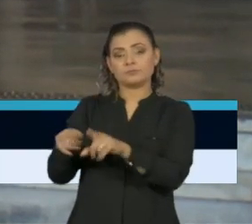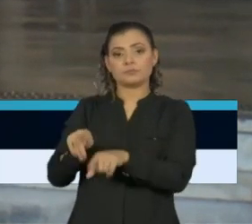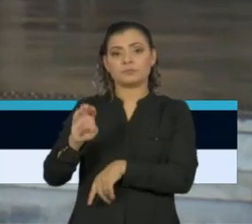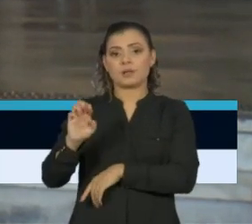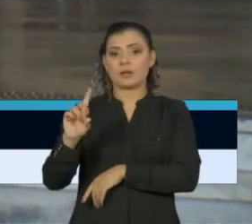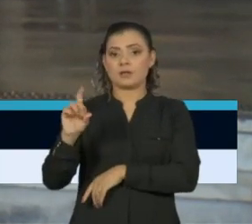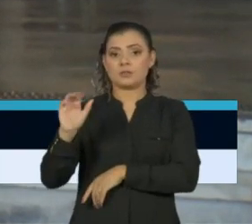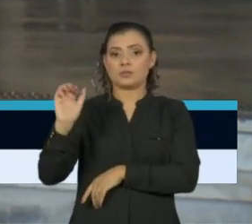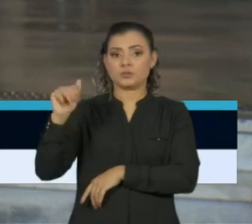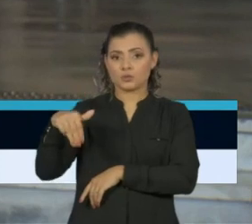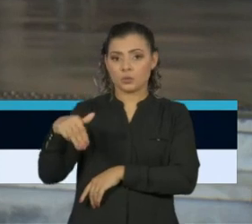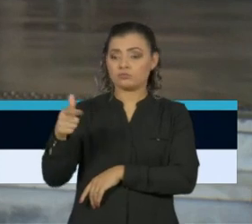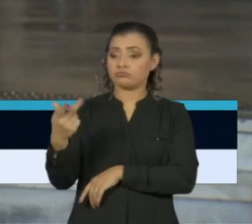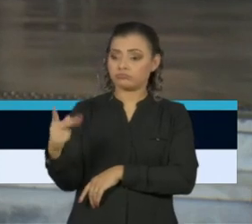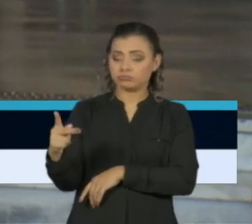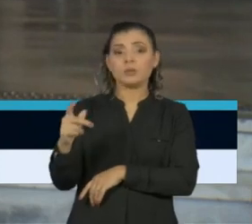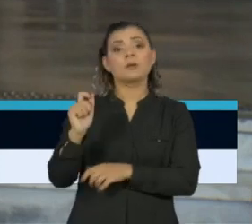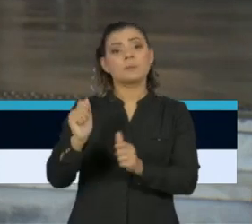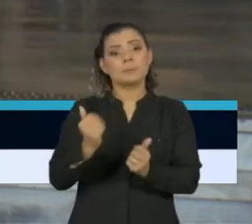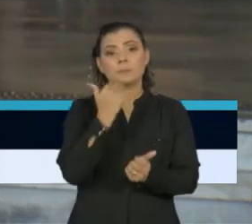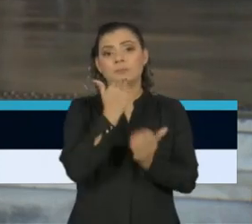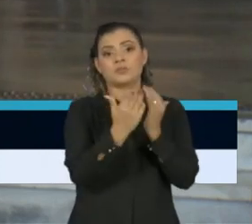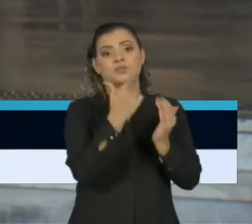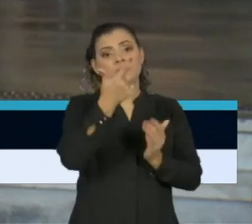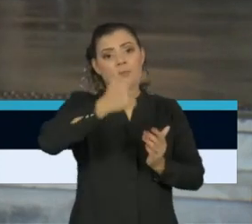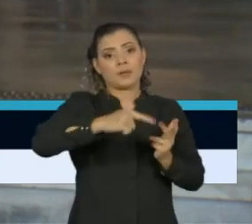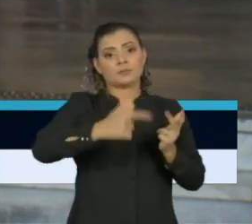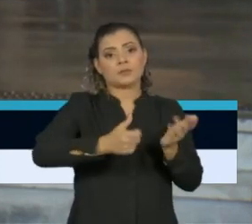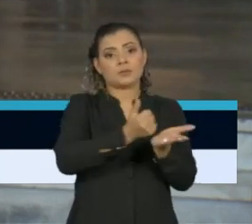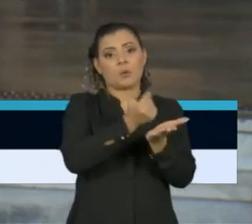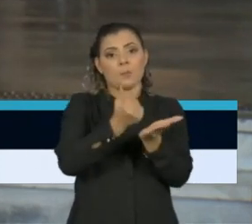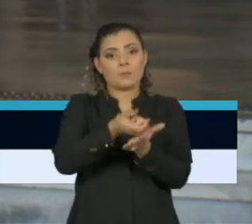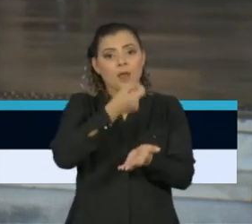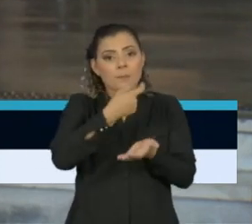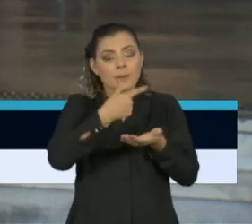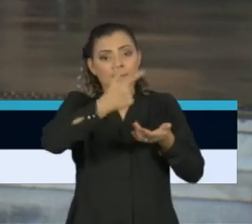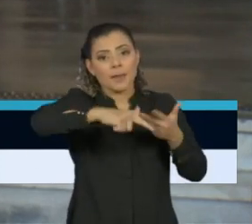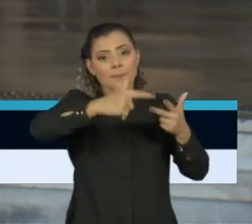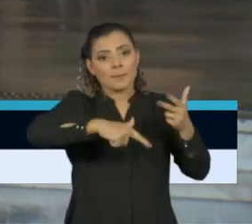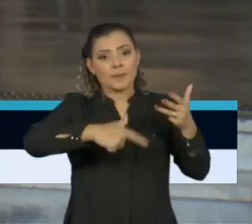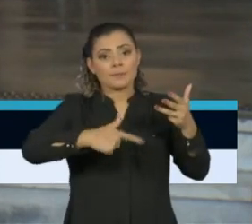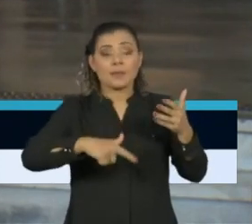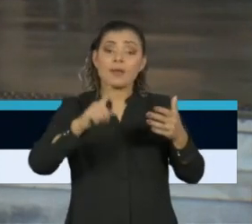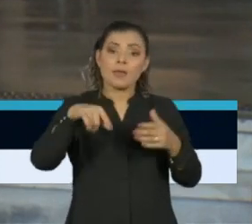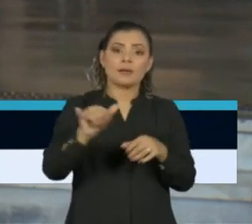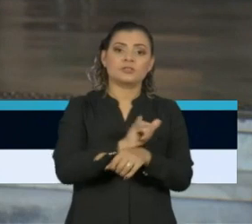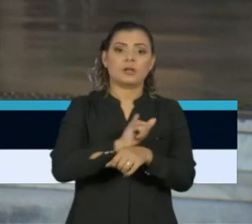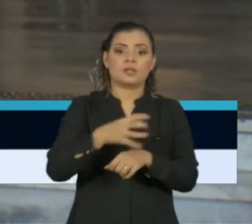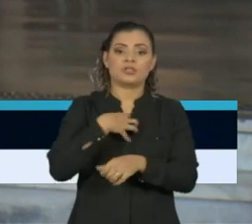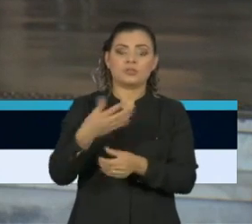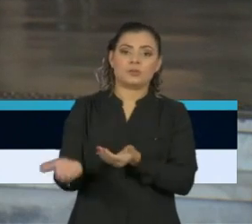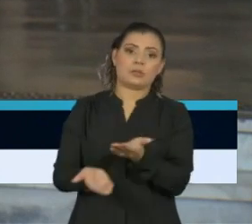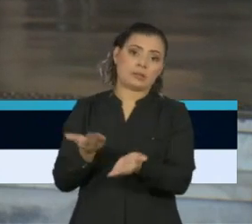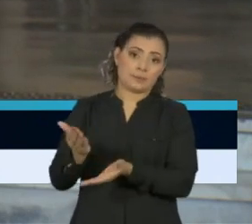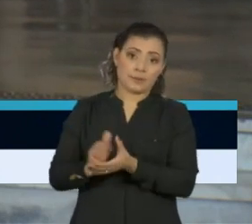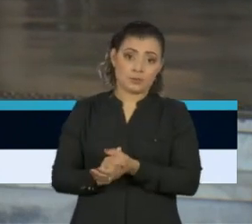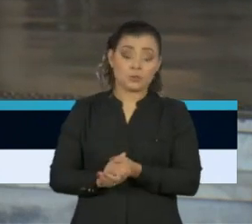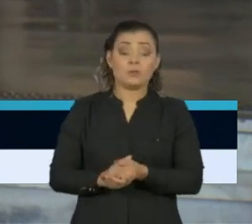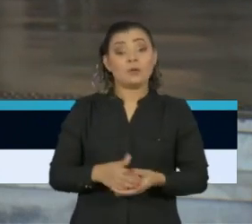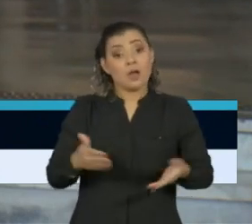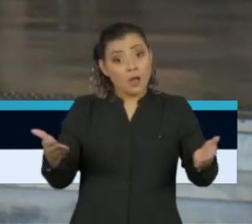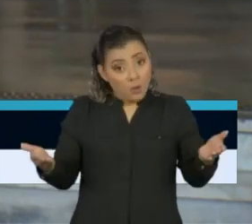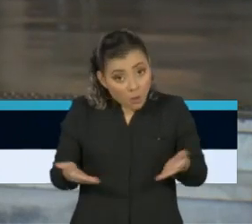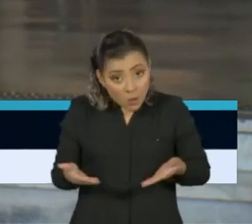Aparecido, que possa fazer aquisição de mais dessas cápsulas para que seja uma alternativa de tratamento. Ainda não é